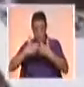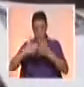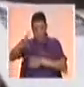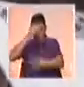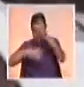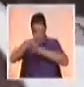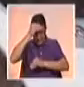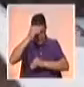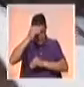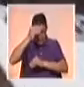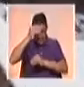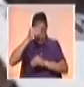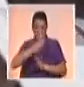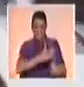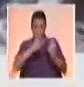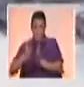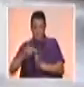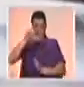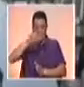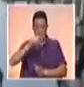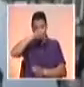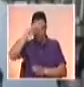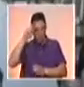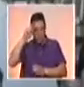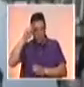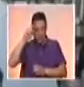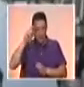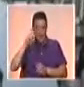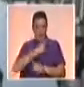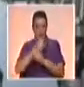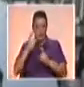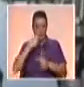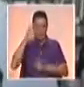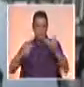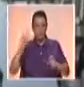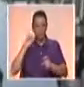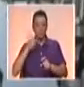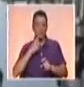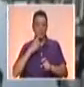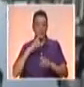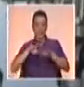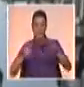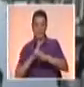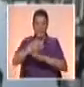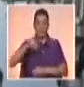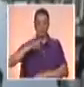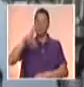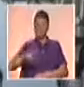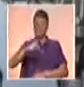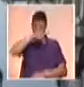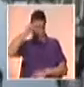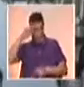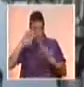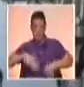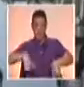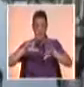aprender. Por outro lado, a dificuldade por parte da população surda a nível de acesso ao português.